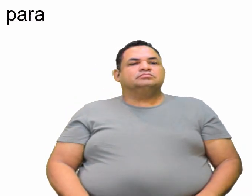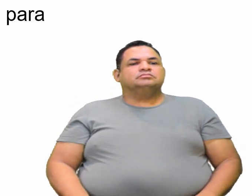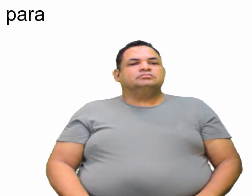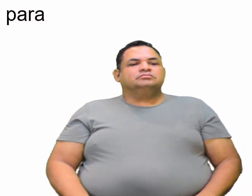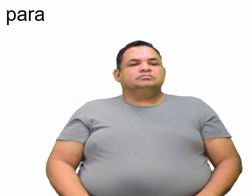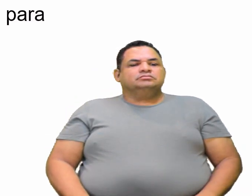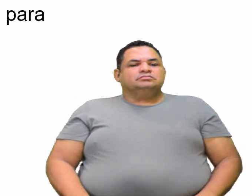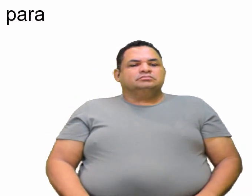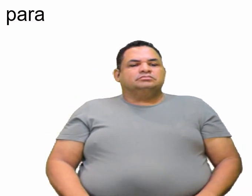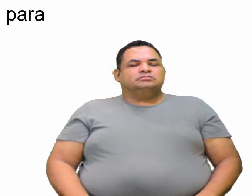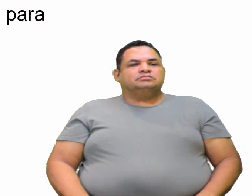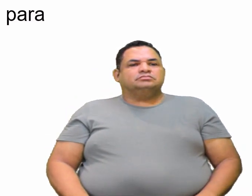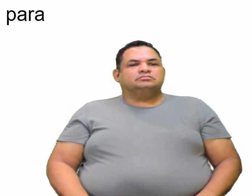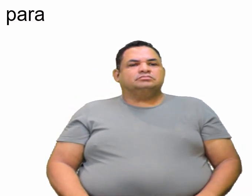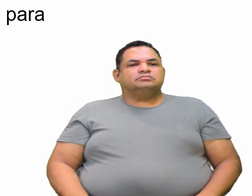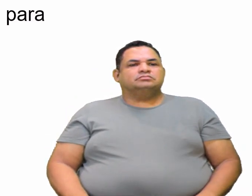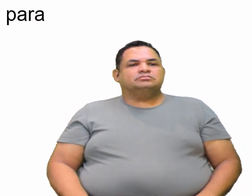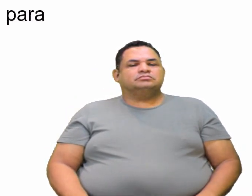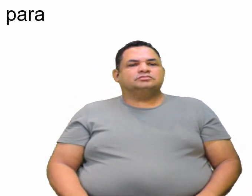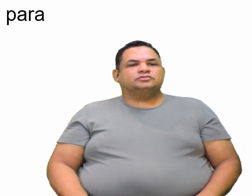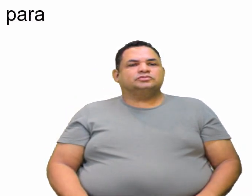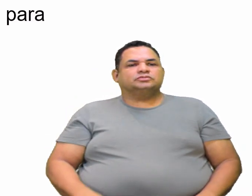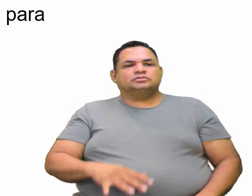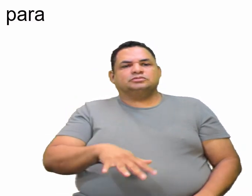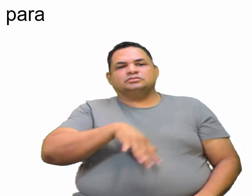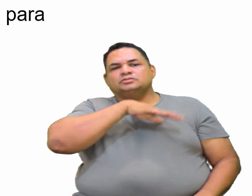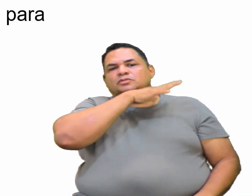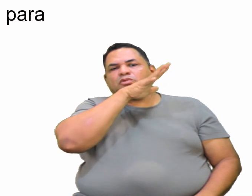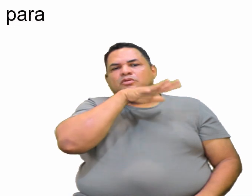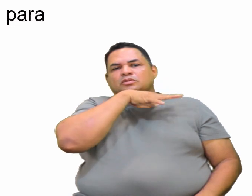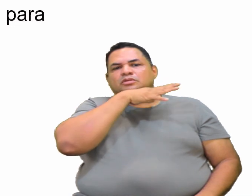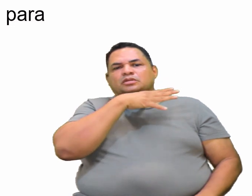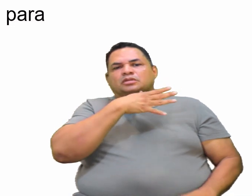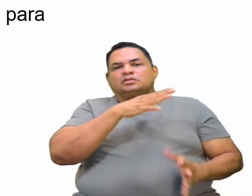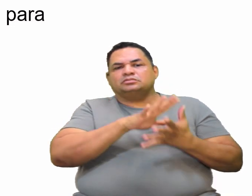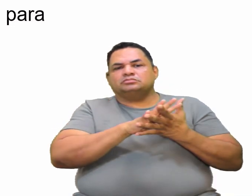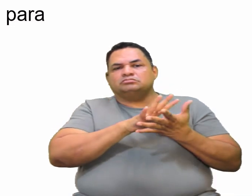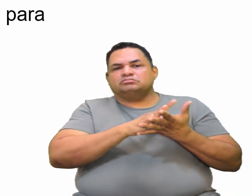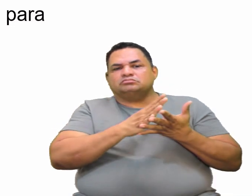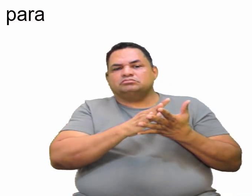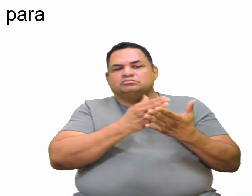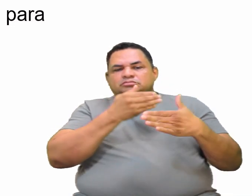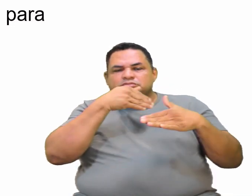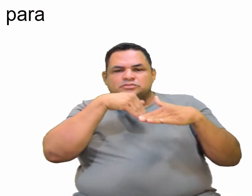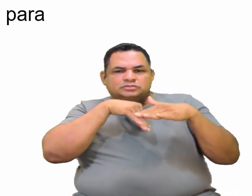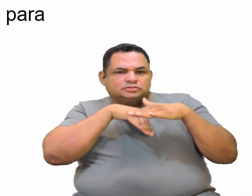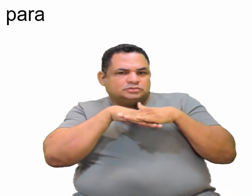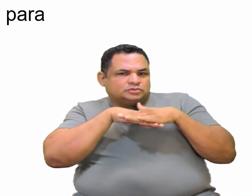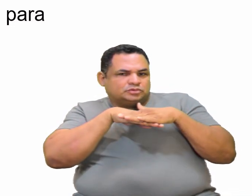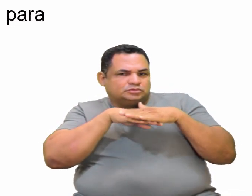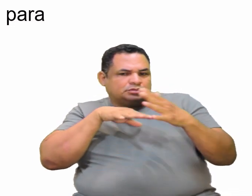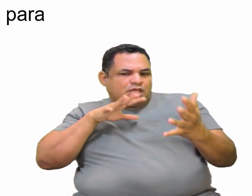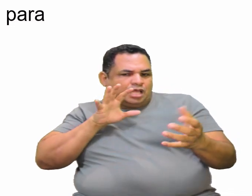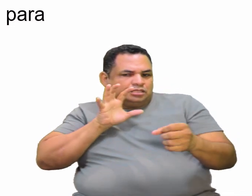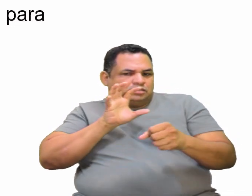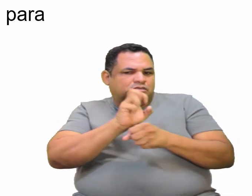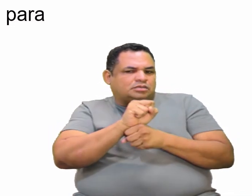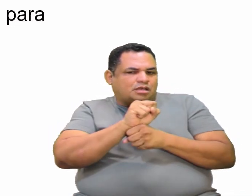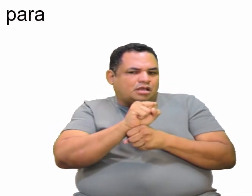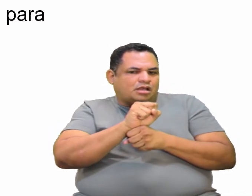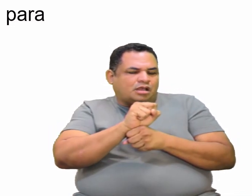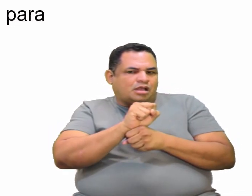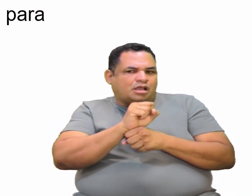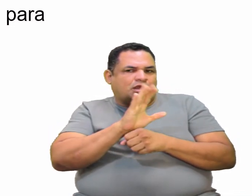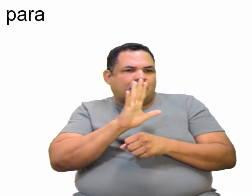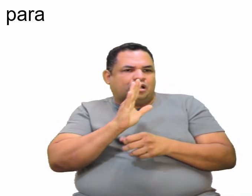Vamos ler a frase, professora. Os animais se disfarçam para atacar suas presas,